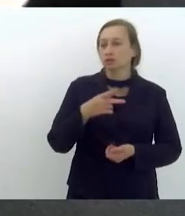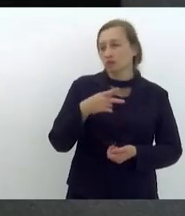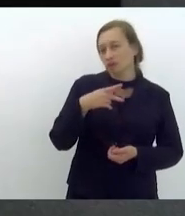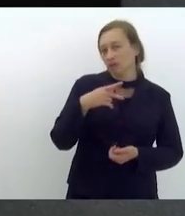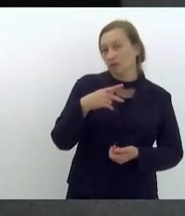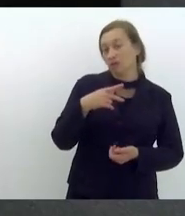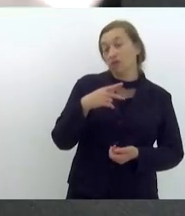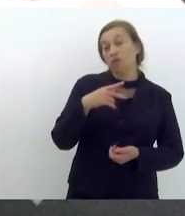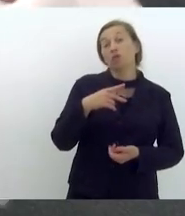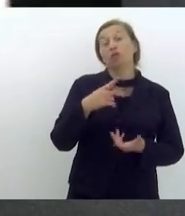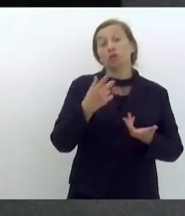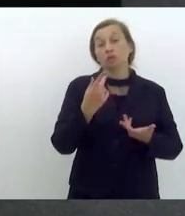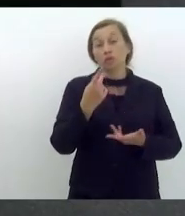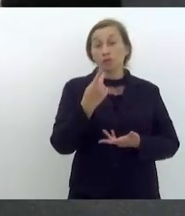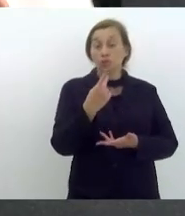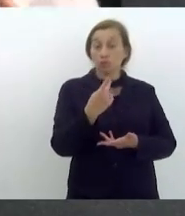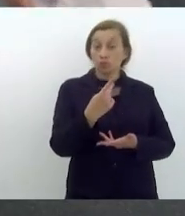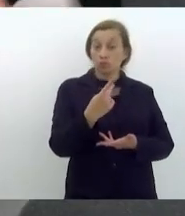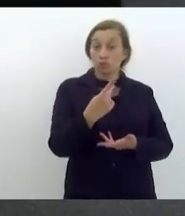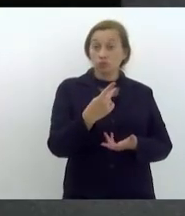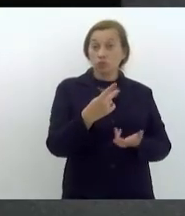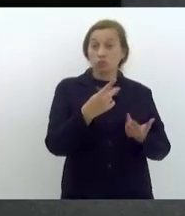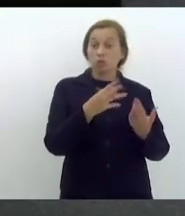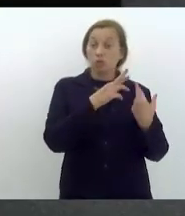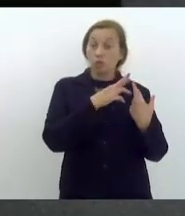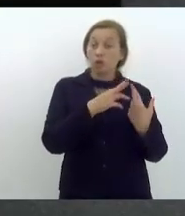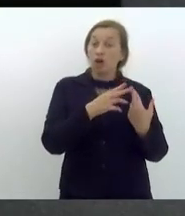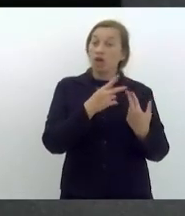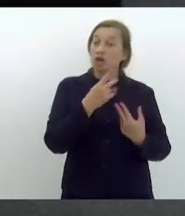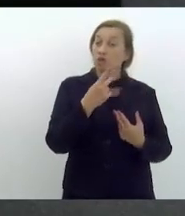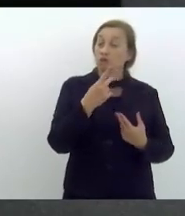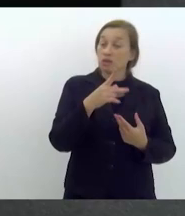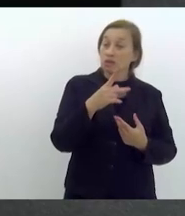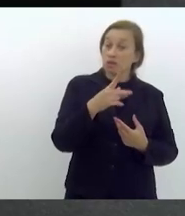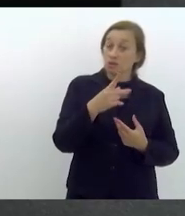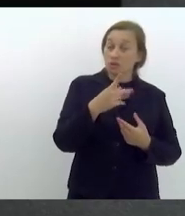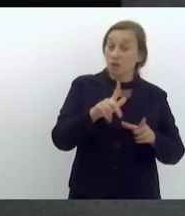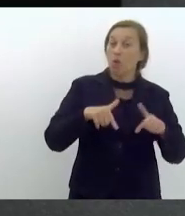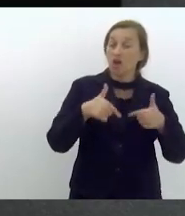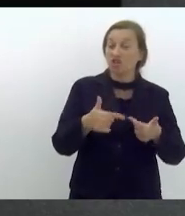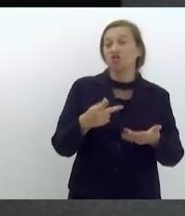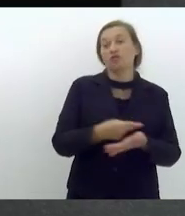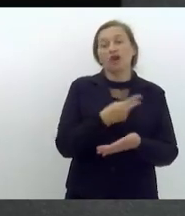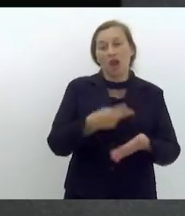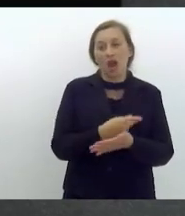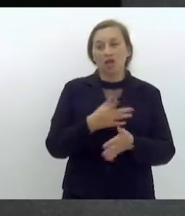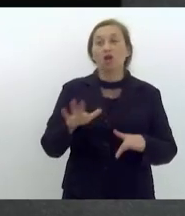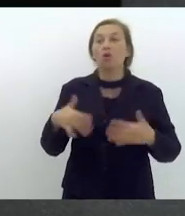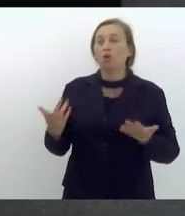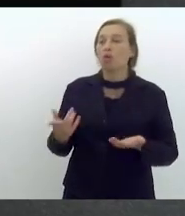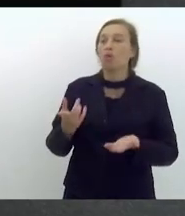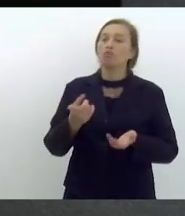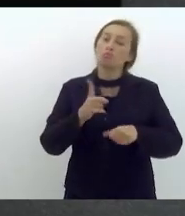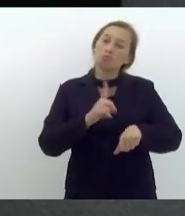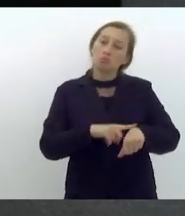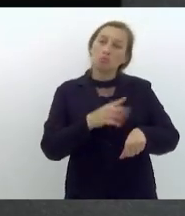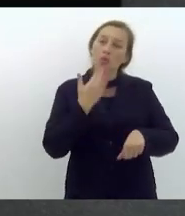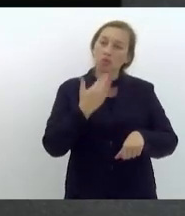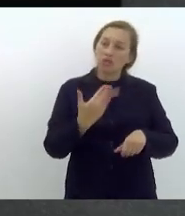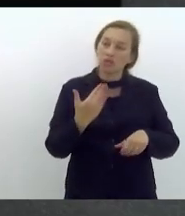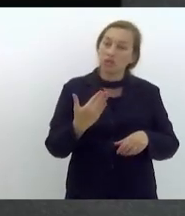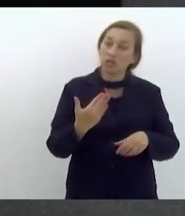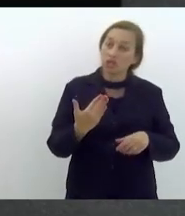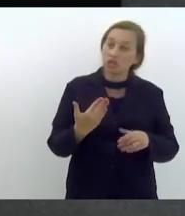só o tempo irá demonstrar aqui no Parlamento no dia a dia em que momento as pessoas vão pedir verificação de